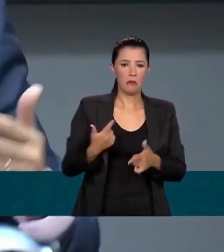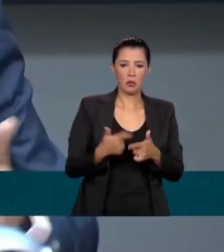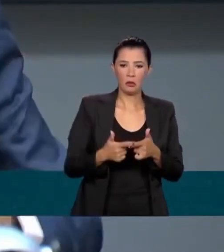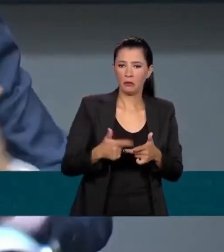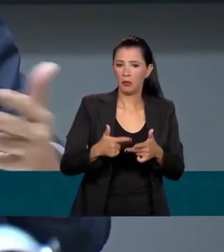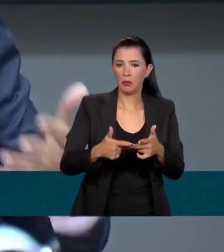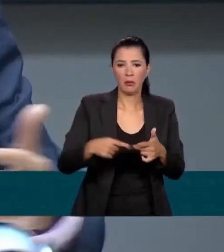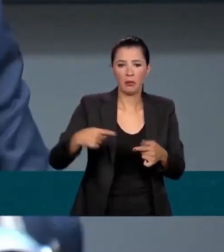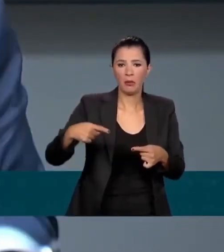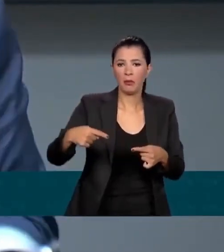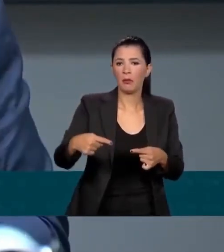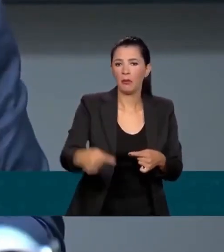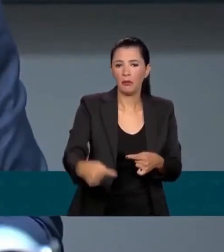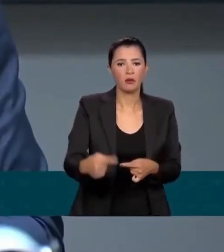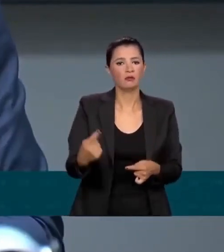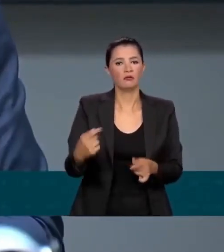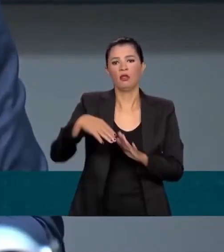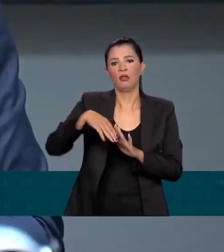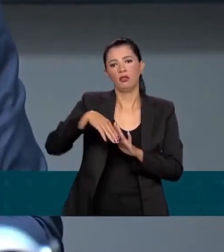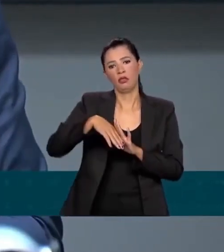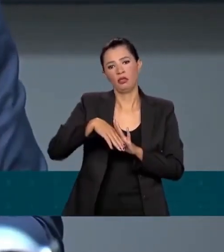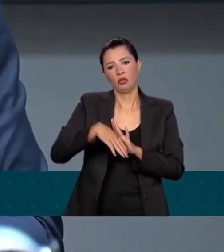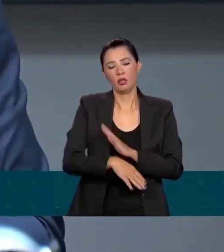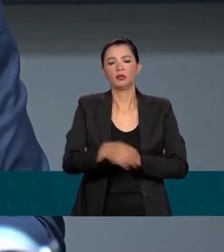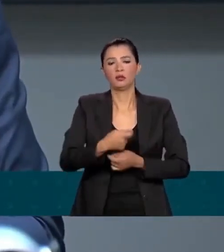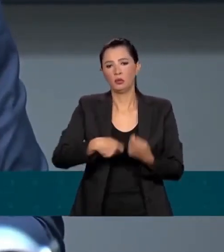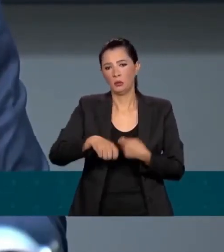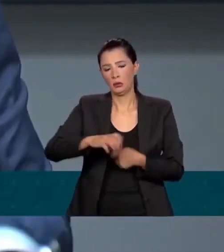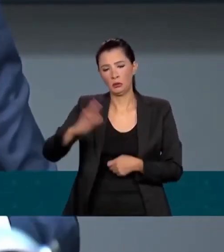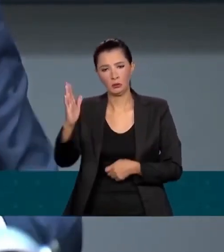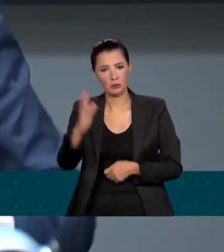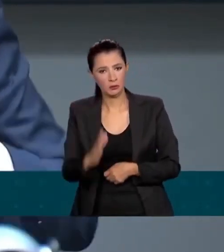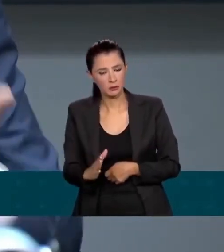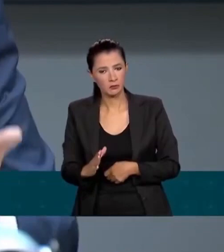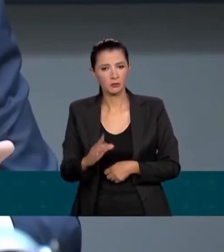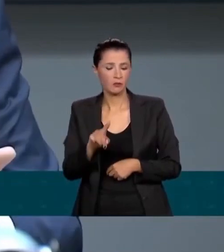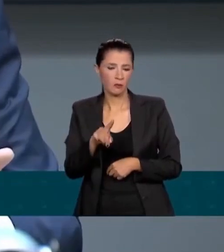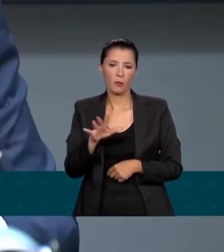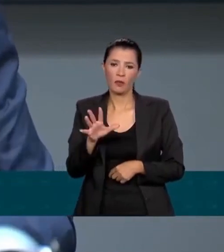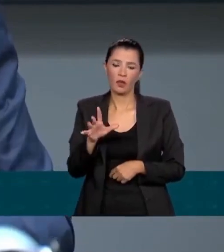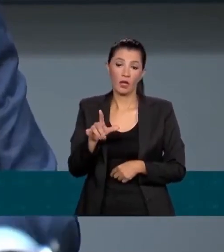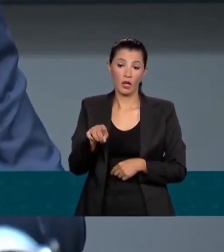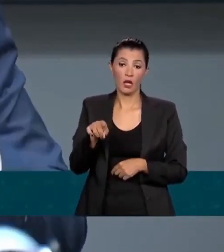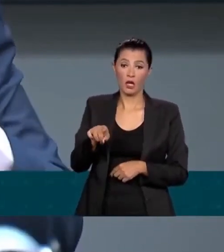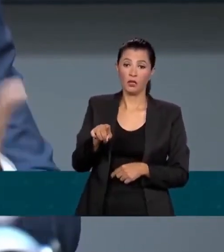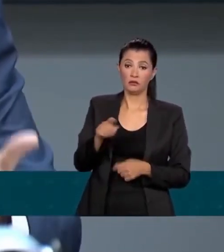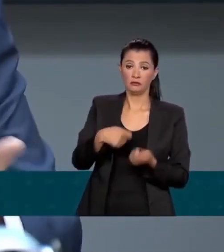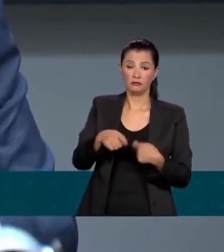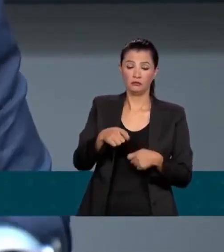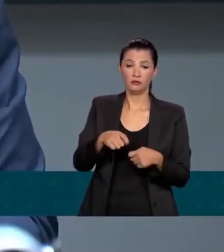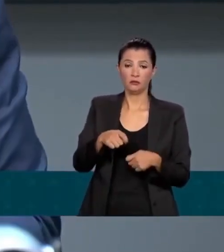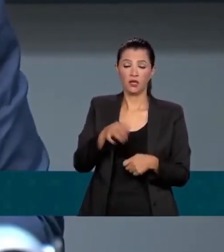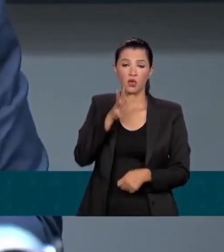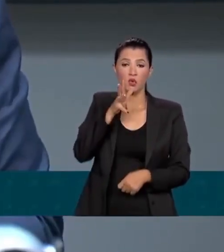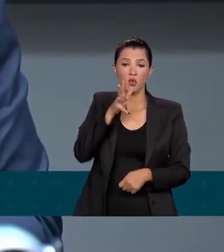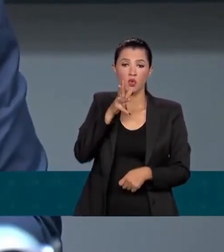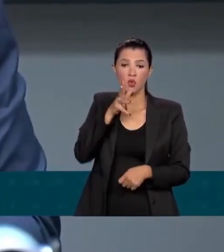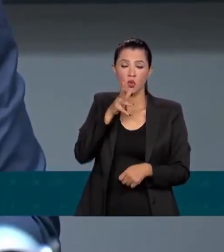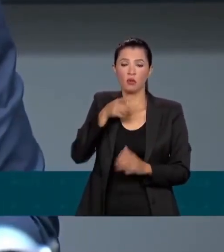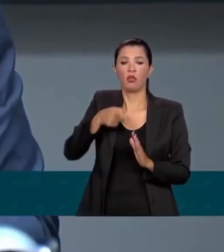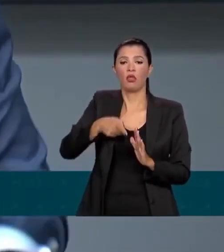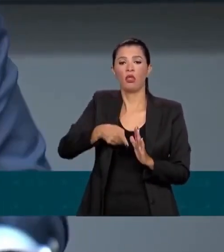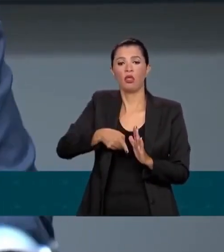cada ciclo, um solavanco na economia brasileira, do qual ela demora a se